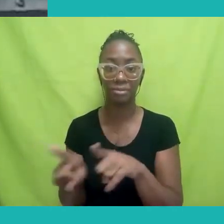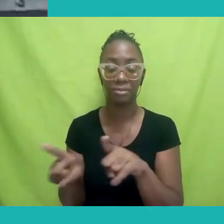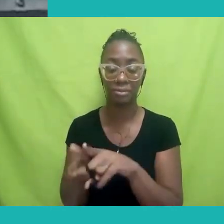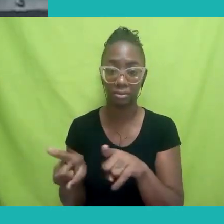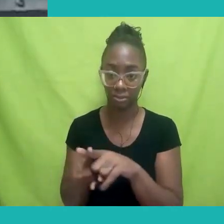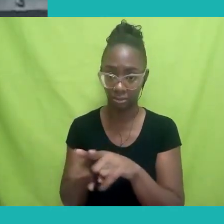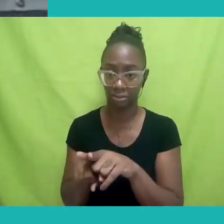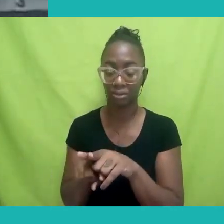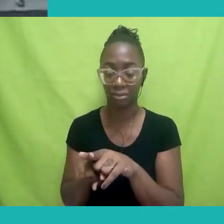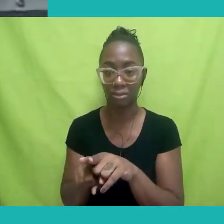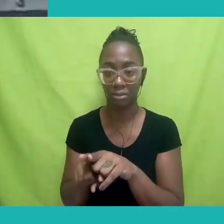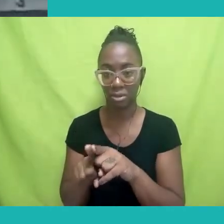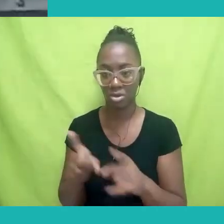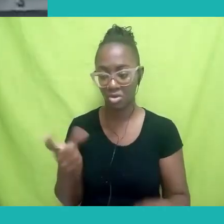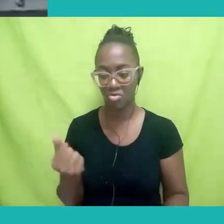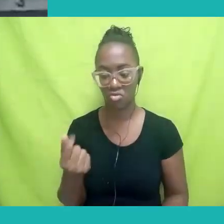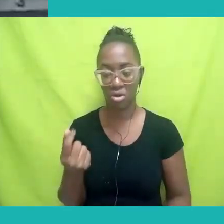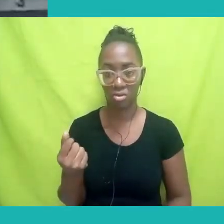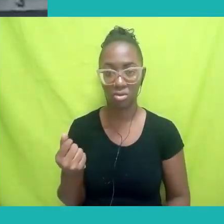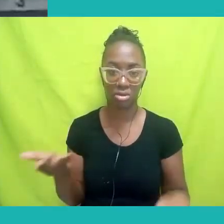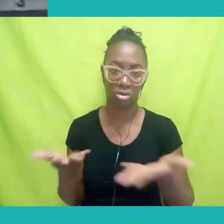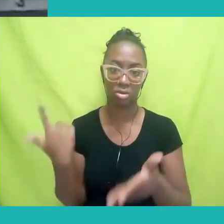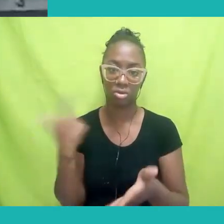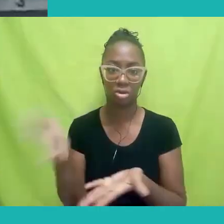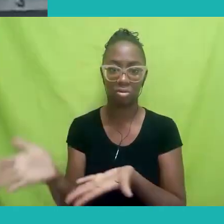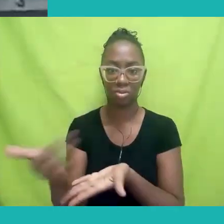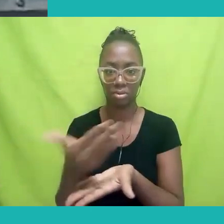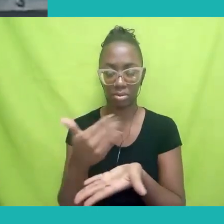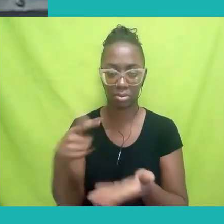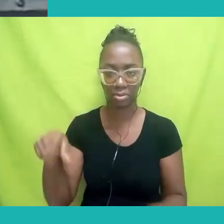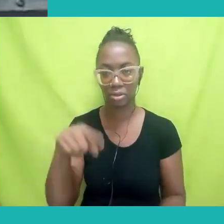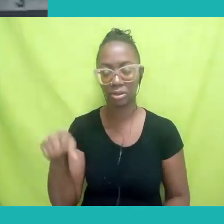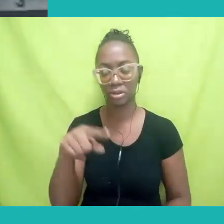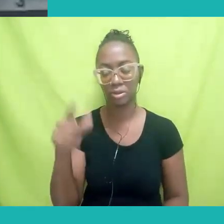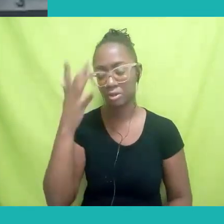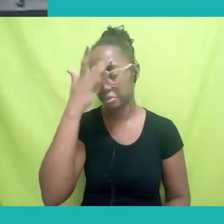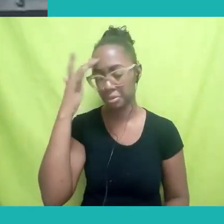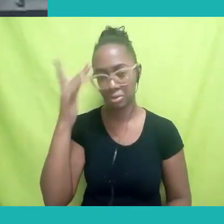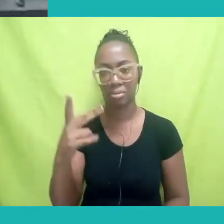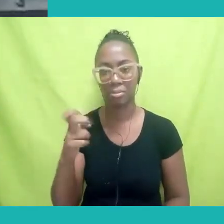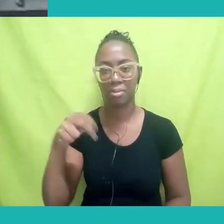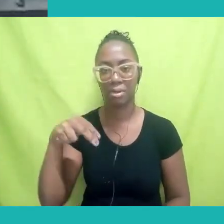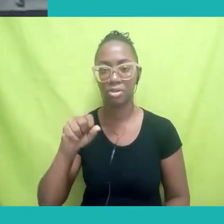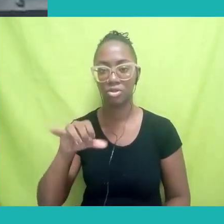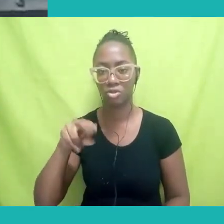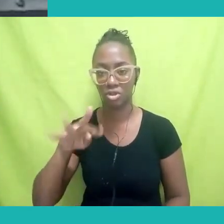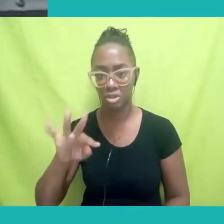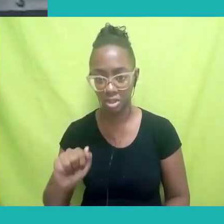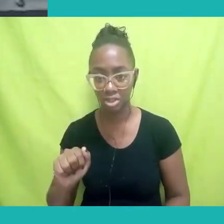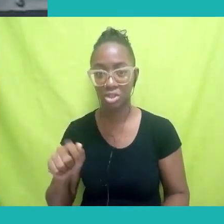valor, né, agora arrecadado por esses pensionistas militares, até se